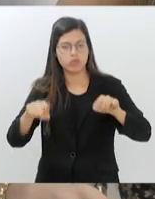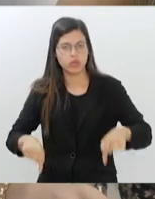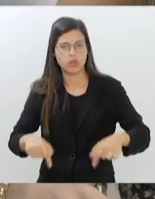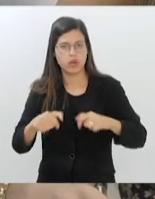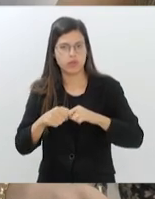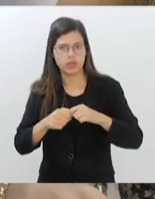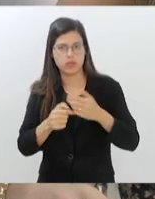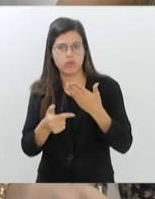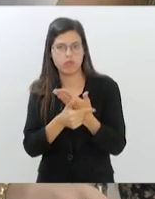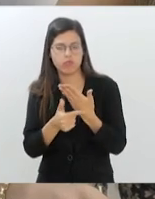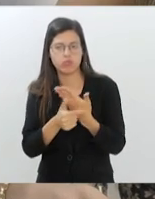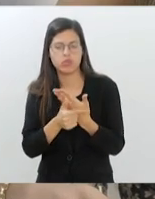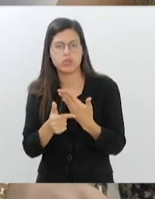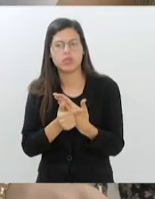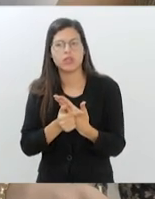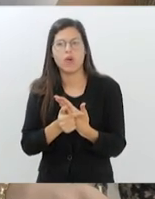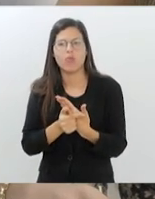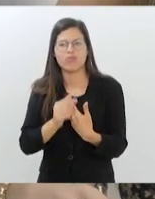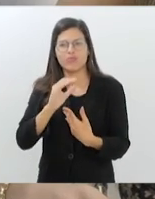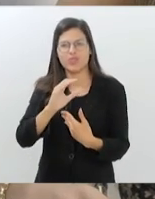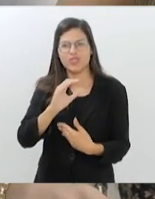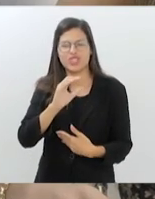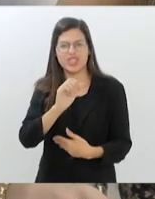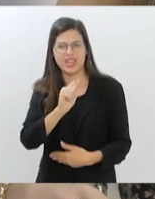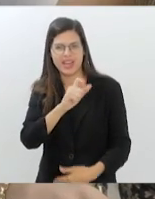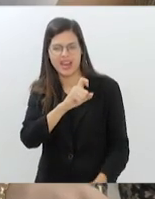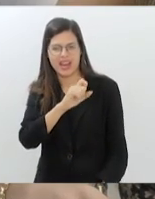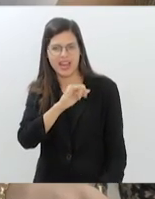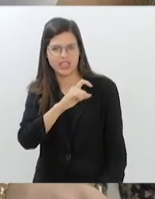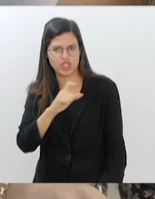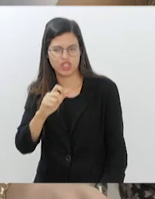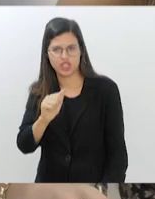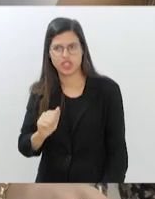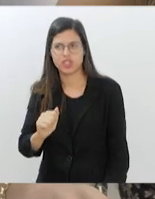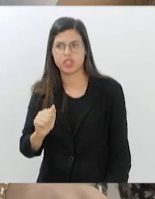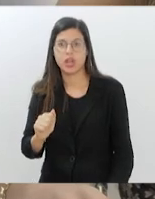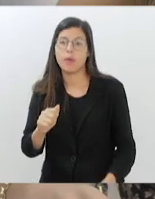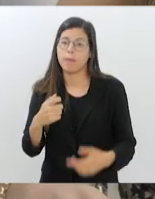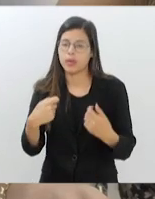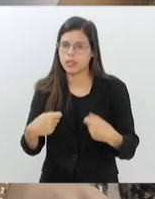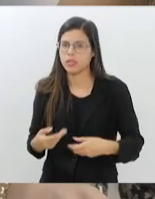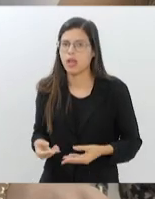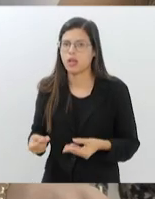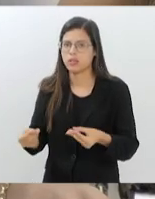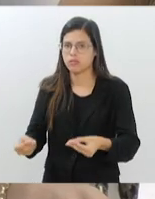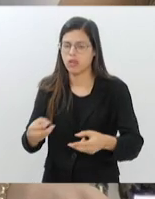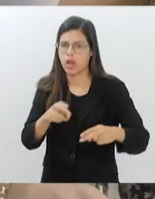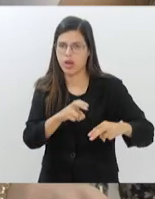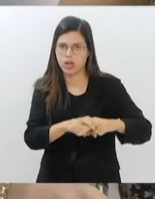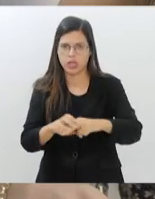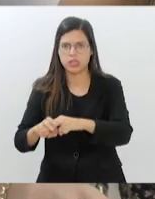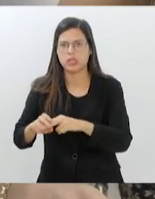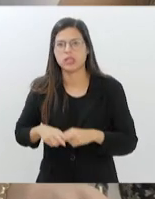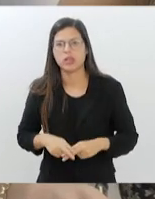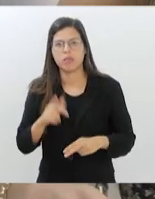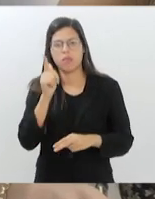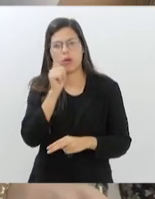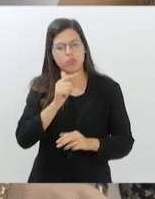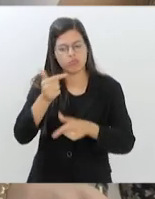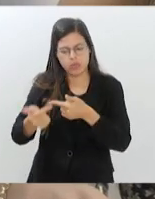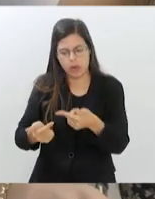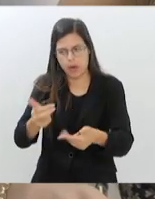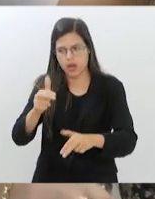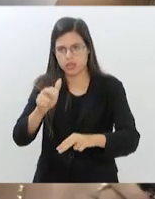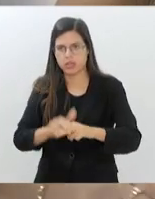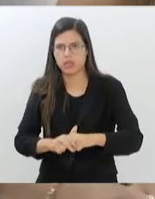função de operador de caixa a disponibil cadeiras para que estes possam alternar a função sentados o parecer